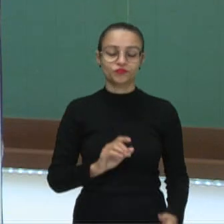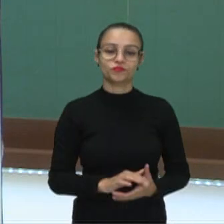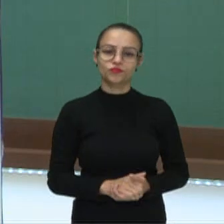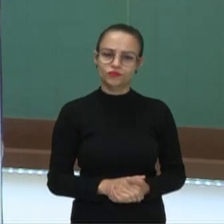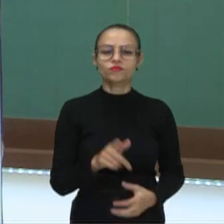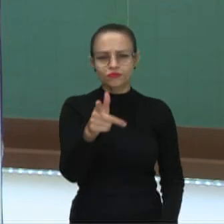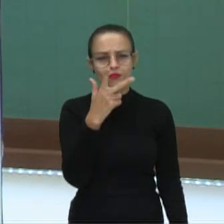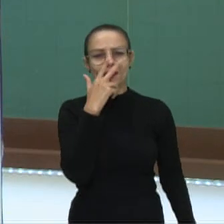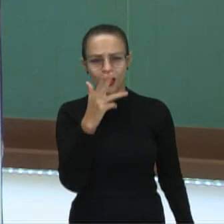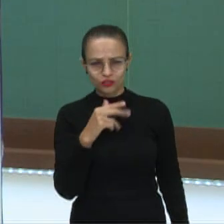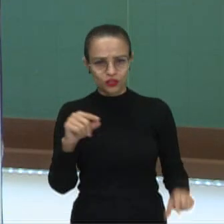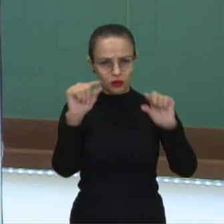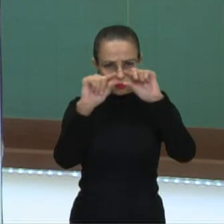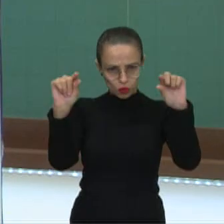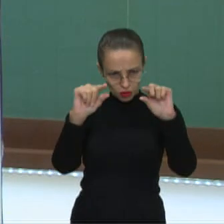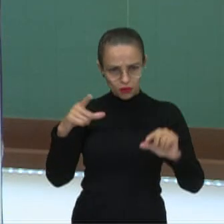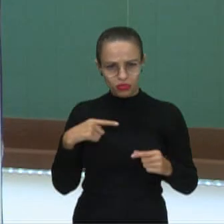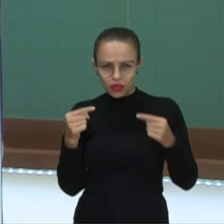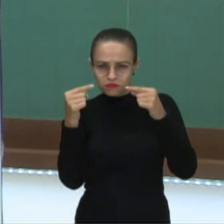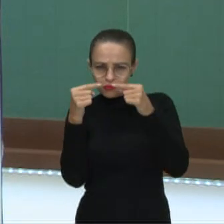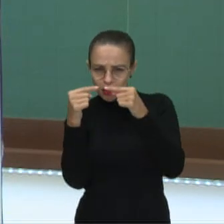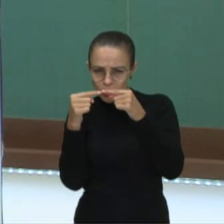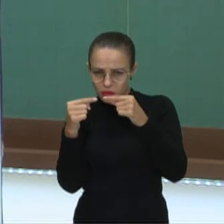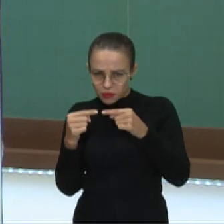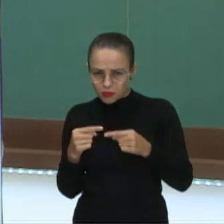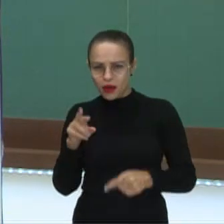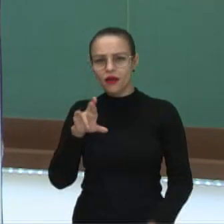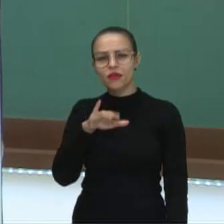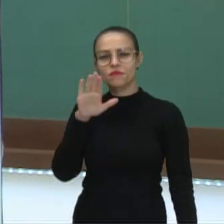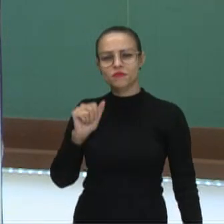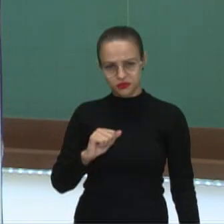Você acha que esses versos têm rima?